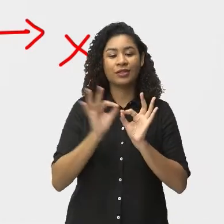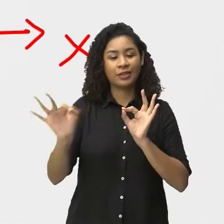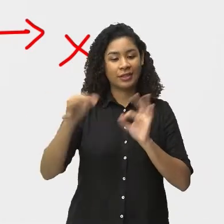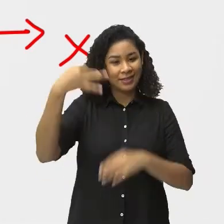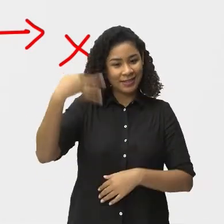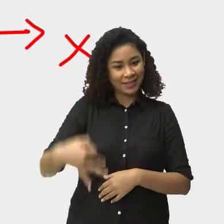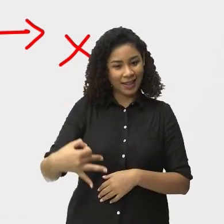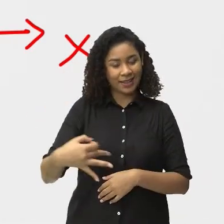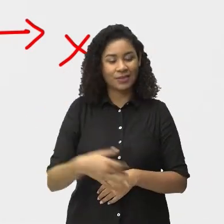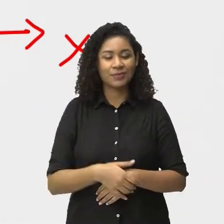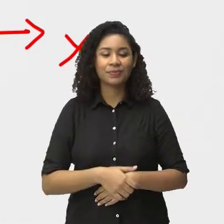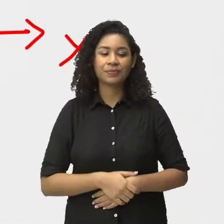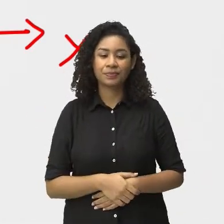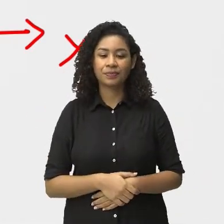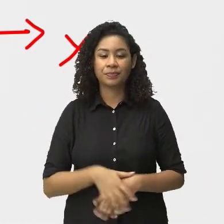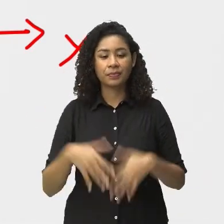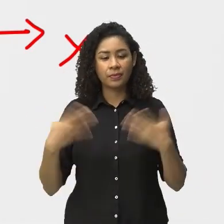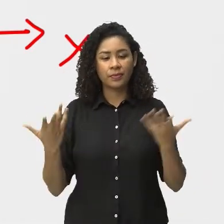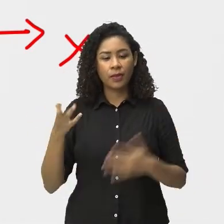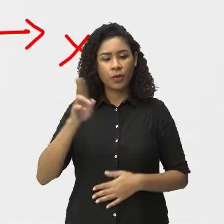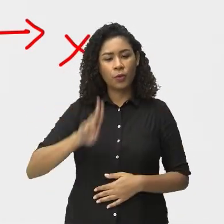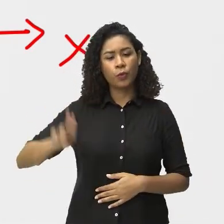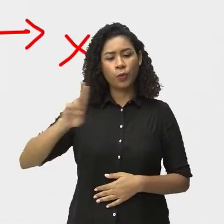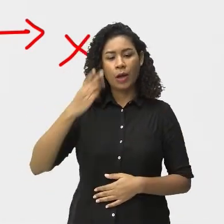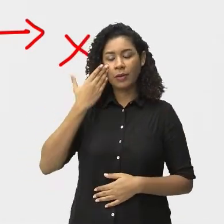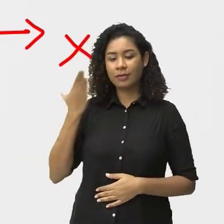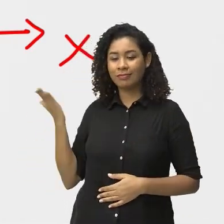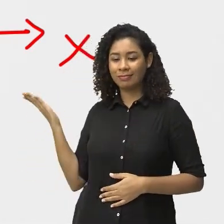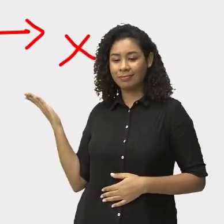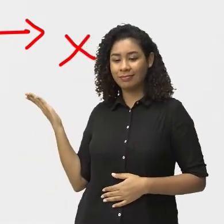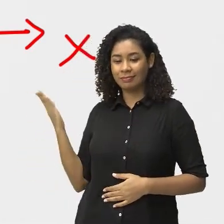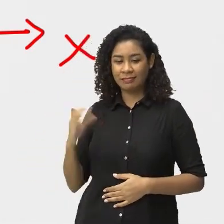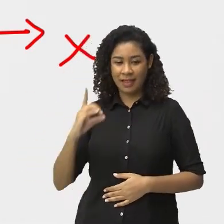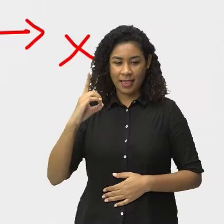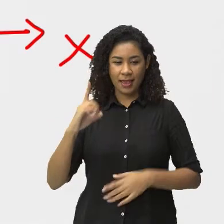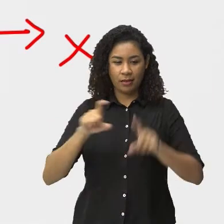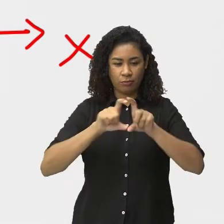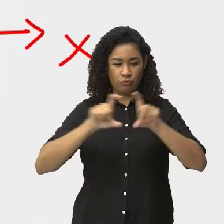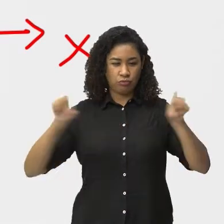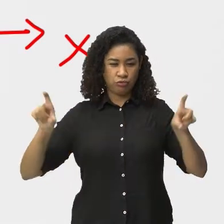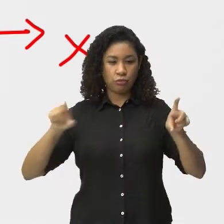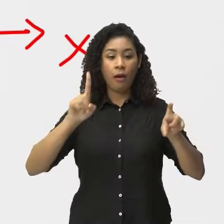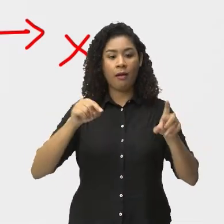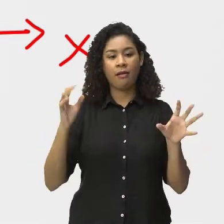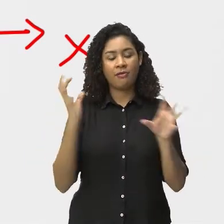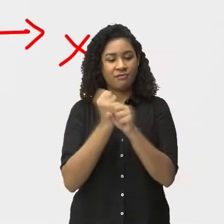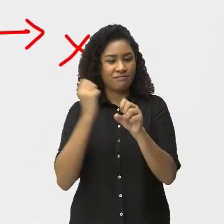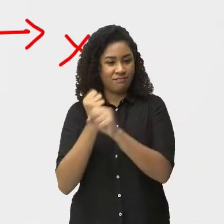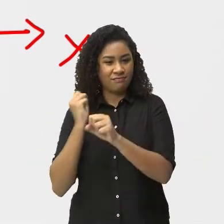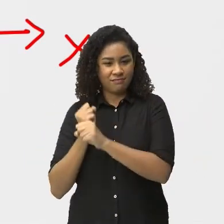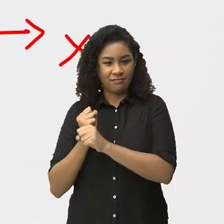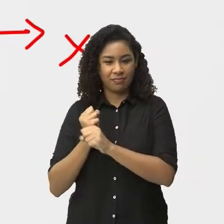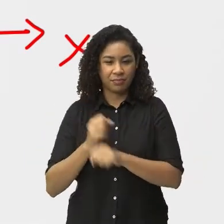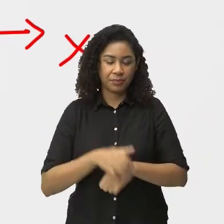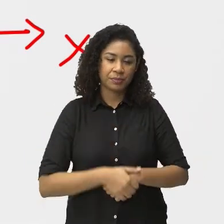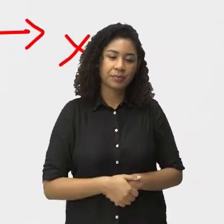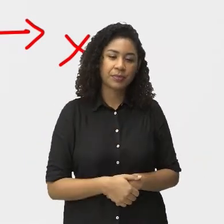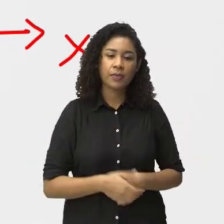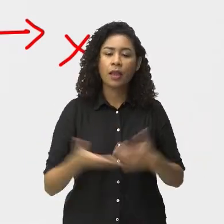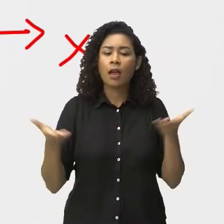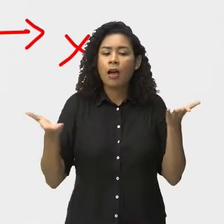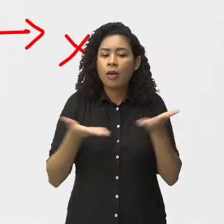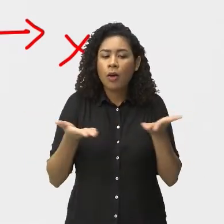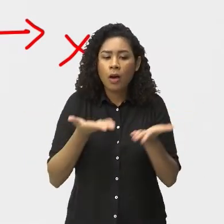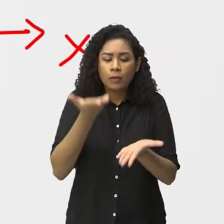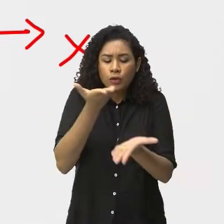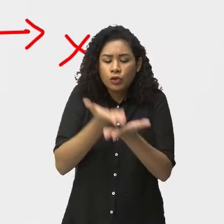certo? Vamos usar essa fórmula aí para encontrar essa distância. Agora a gente vai trabalhar cada elemento desse